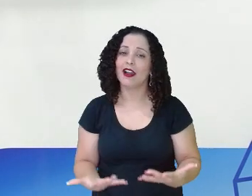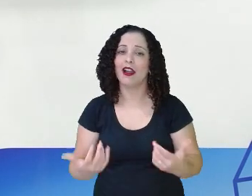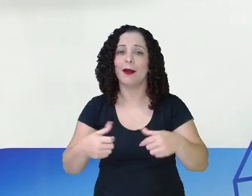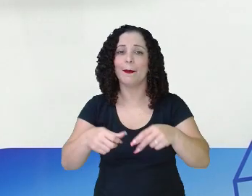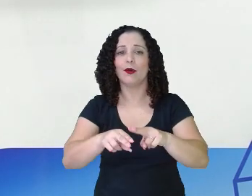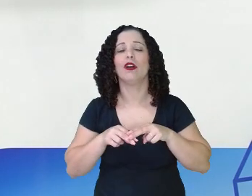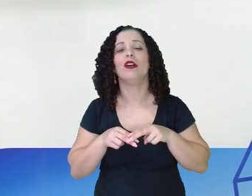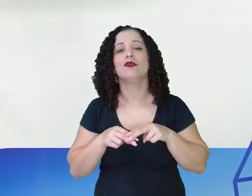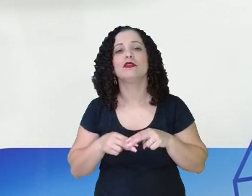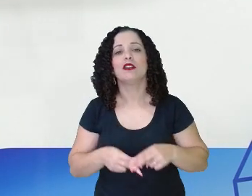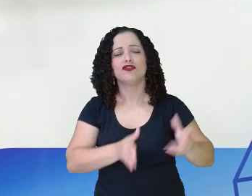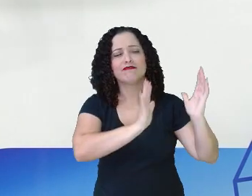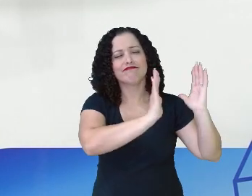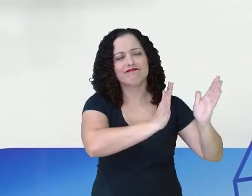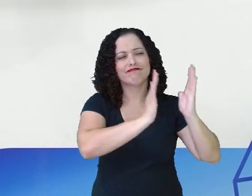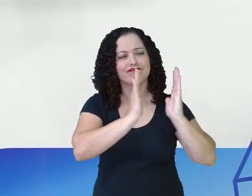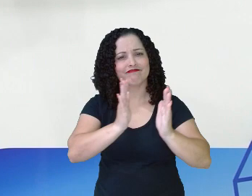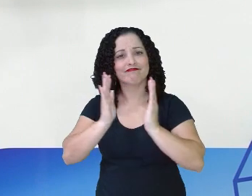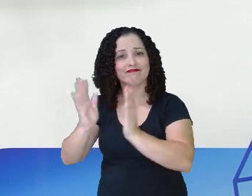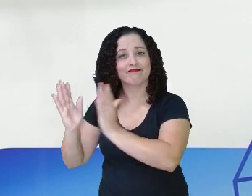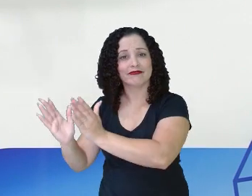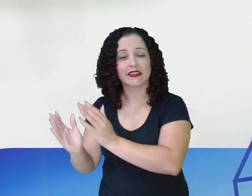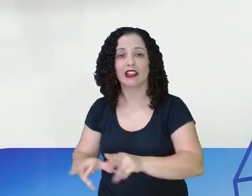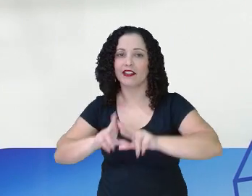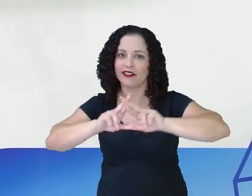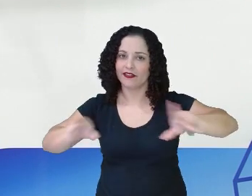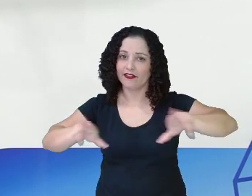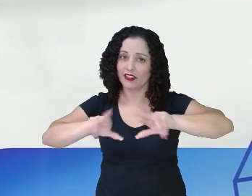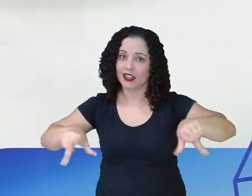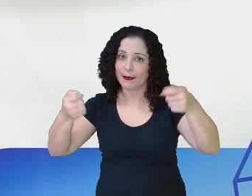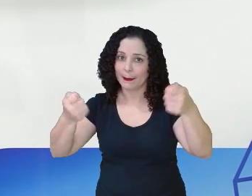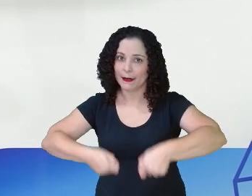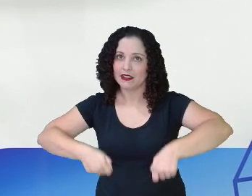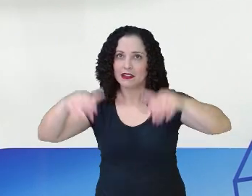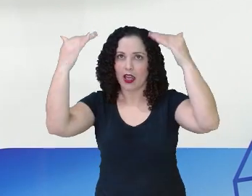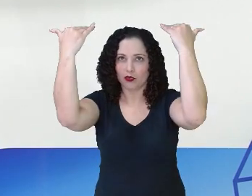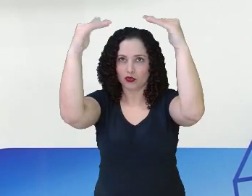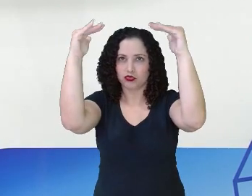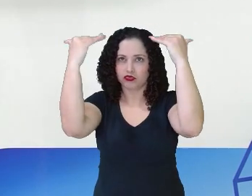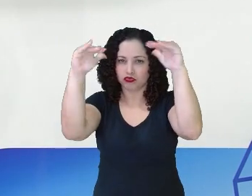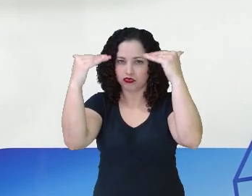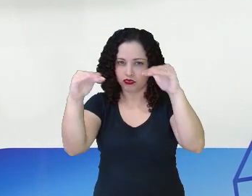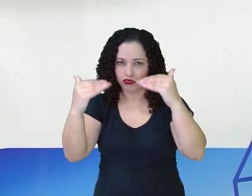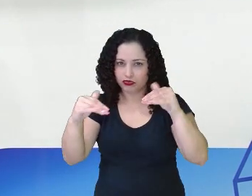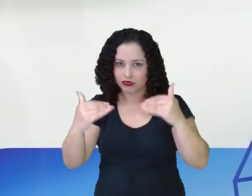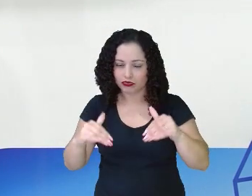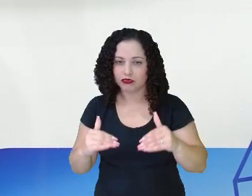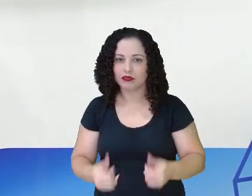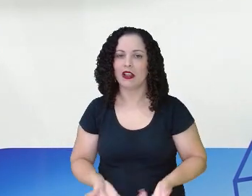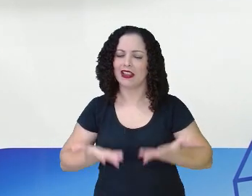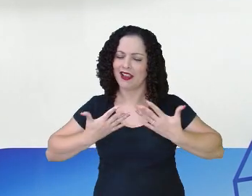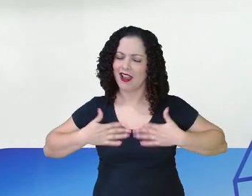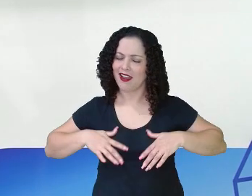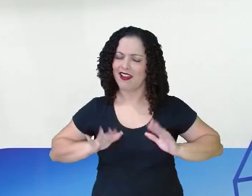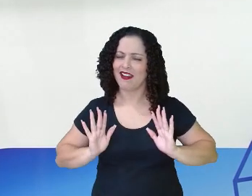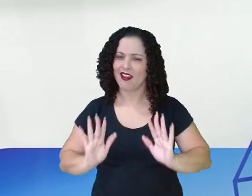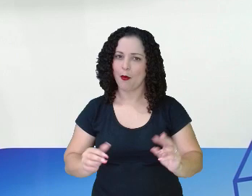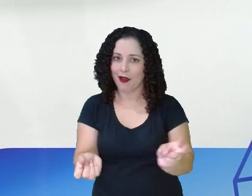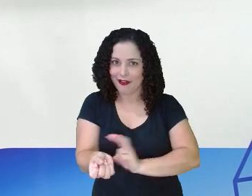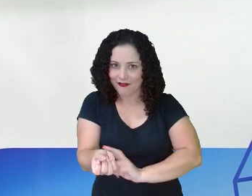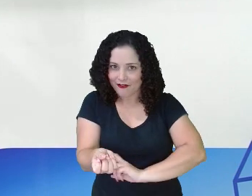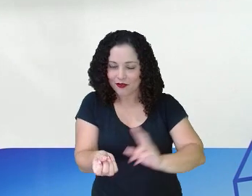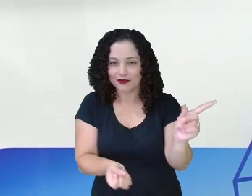parcelas forem diferentes, você realmente vai ter que colocar uma por uma. Então, não fique estressado, não